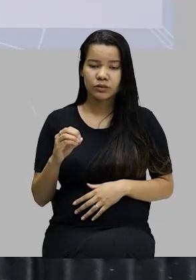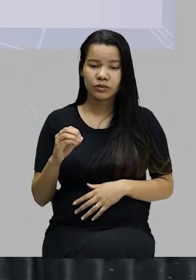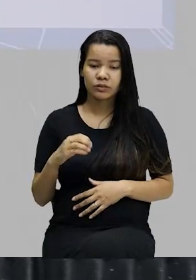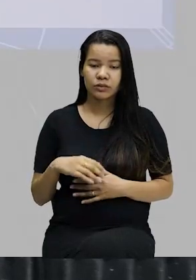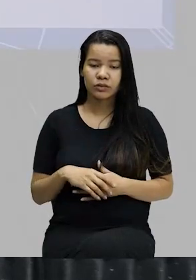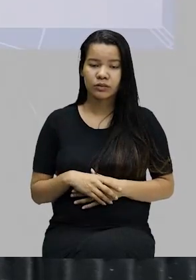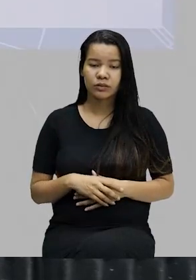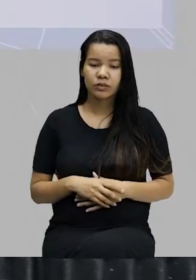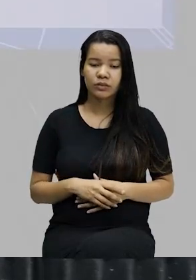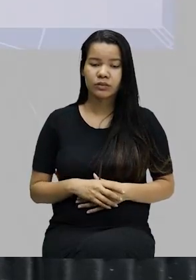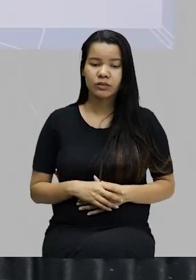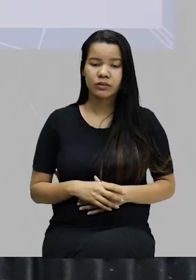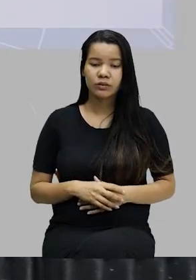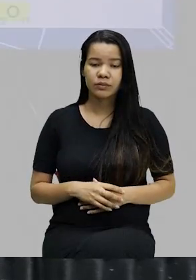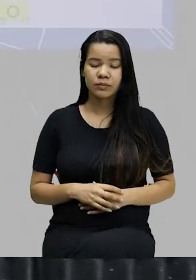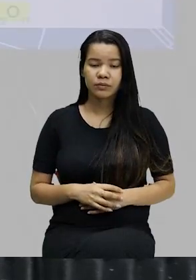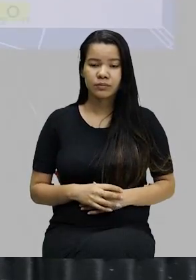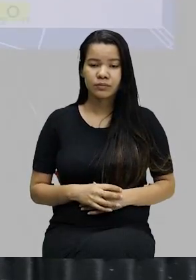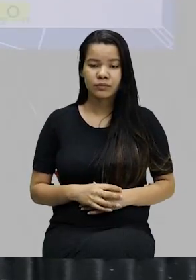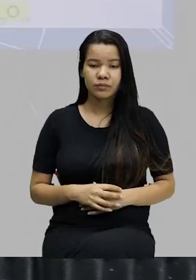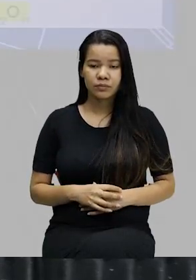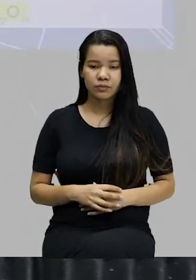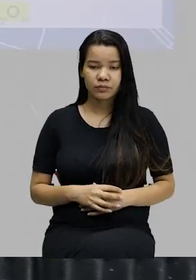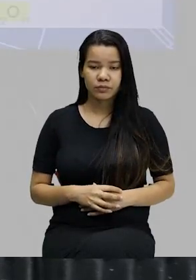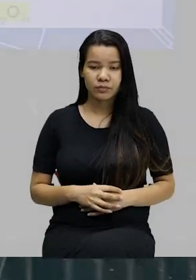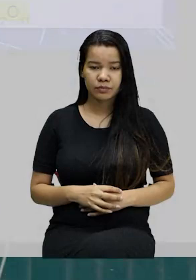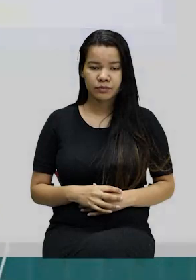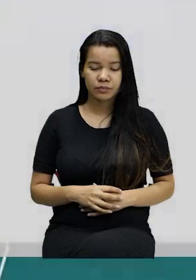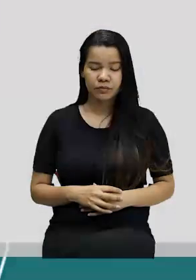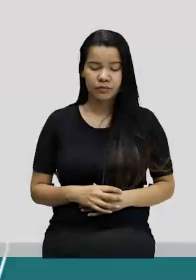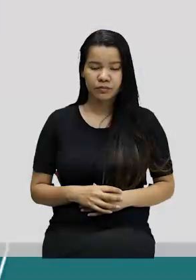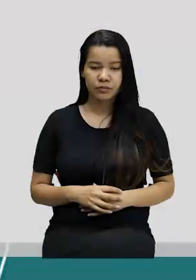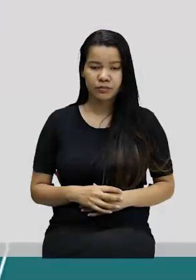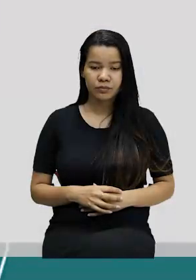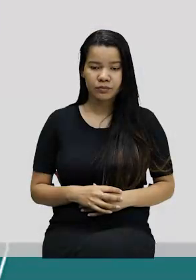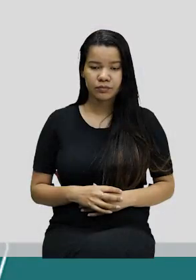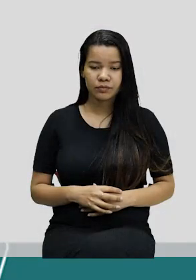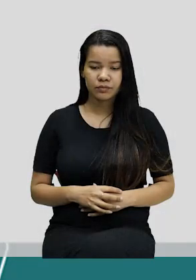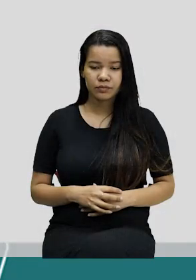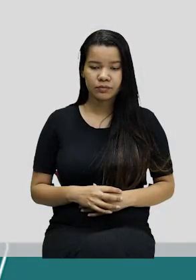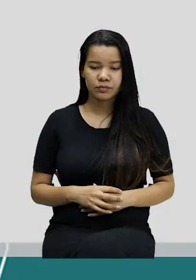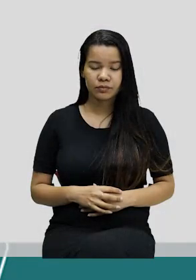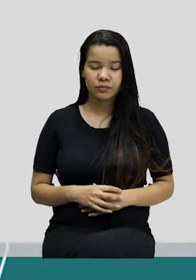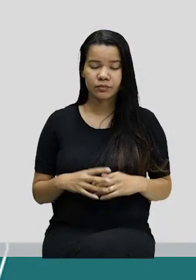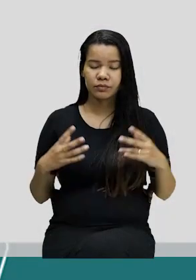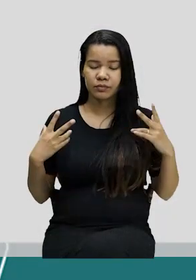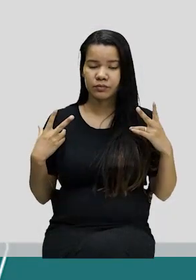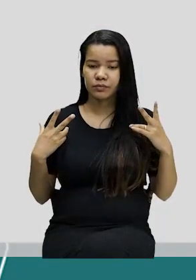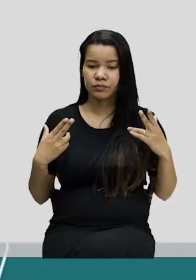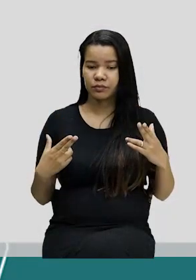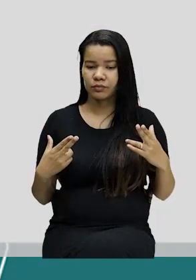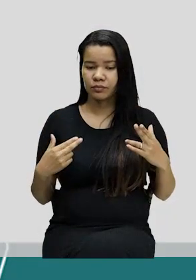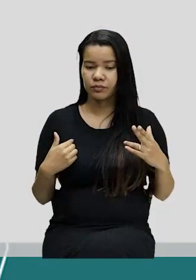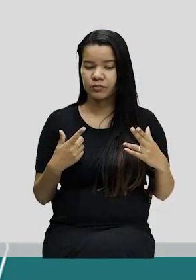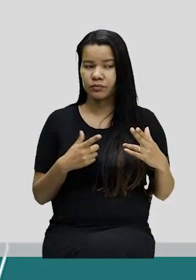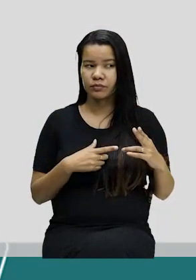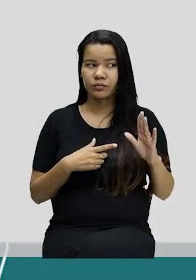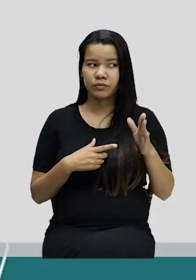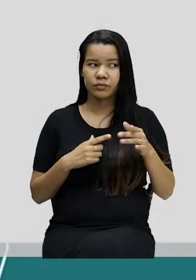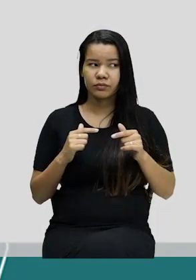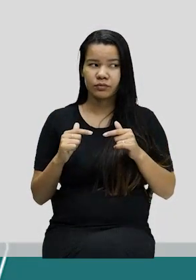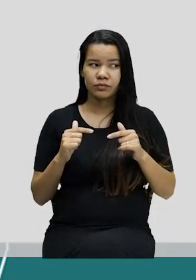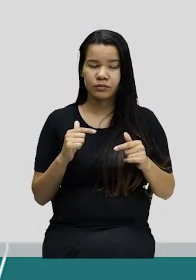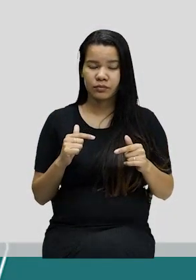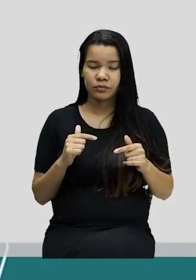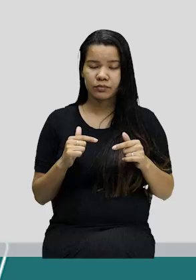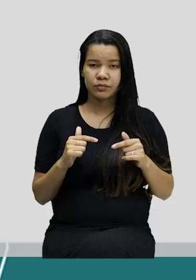23 átomos de urânio, ok? Da mesma forma que a gente trabalhou para